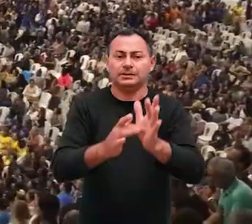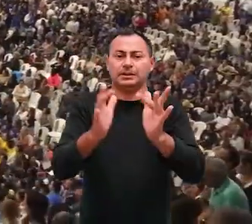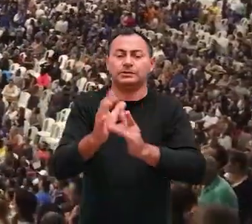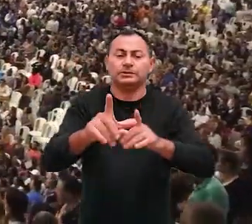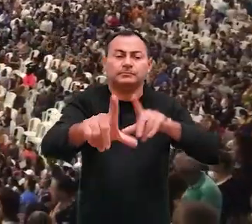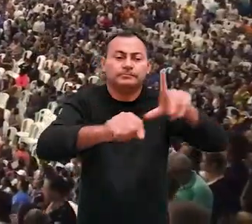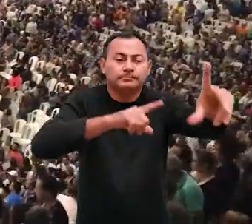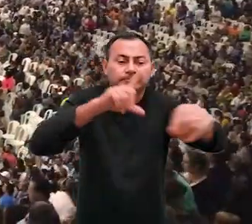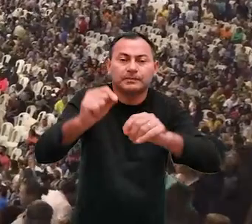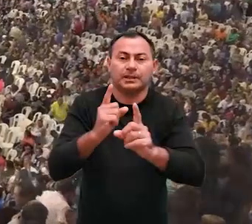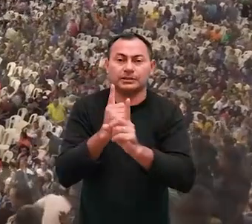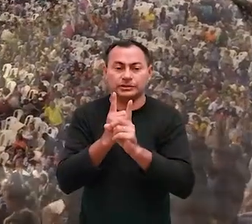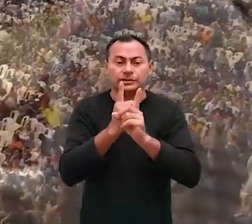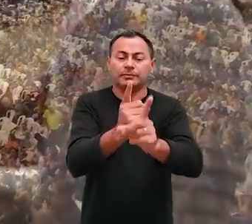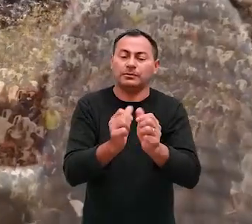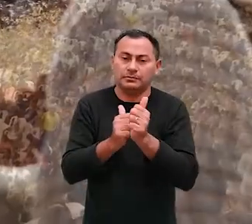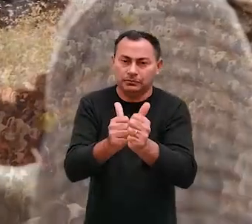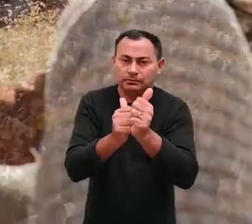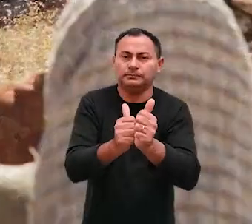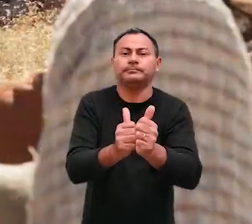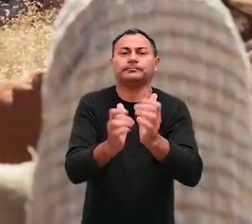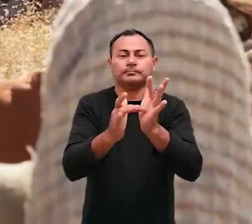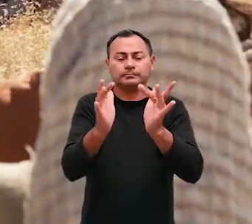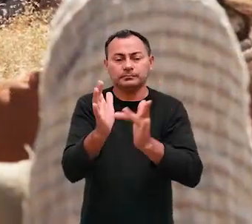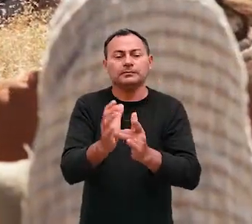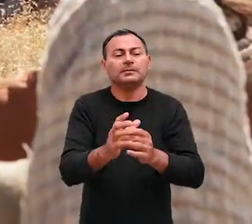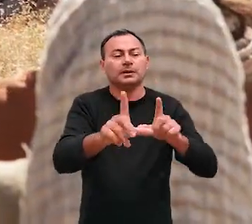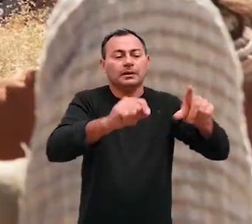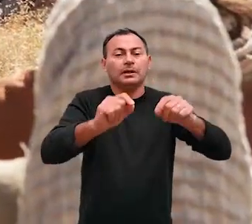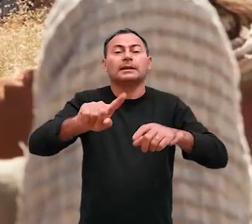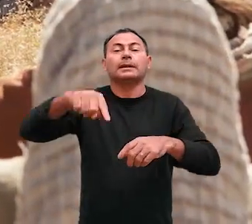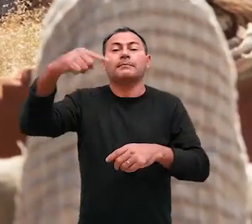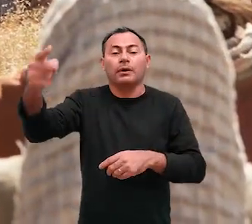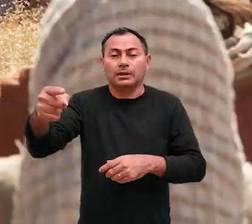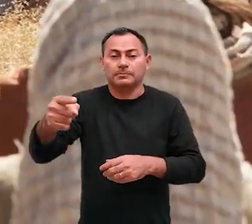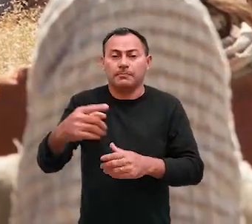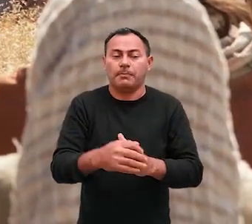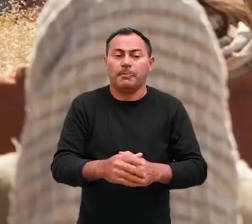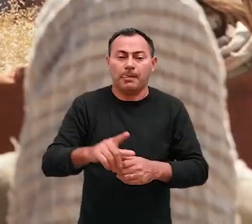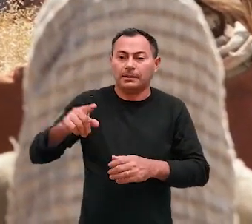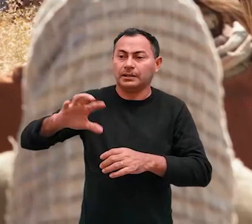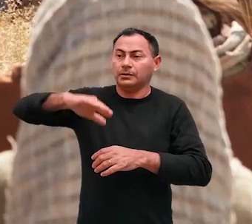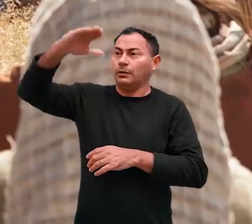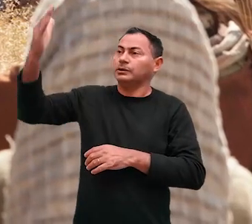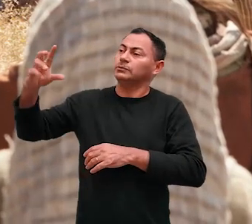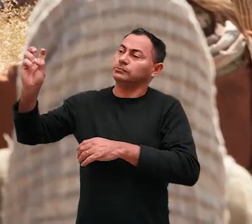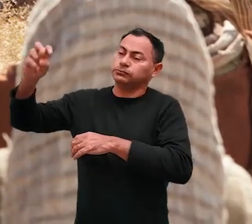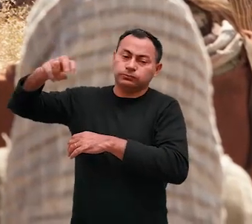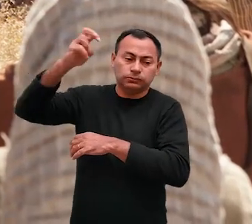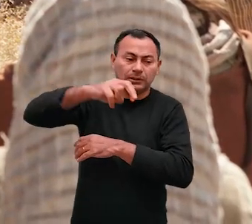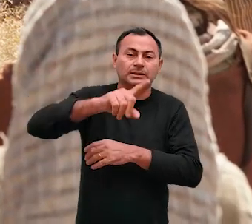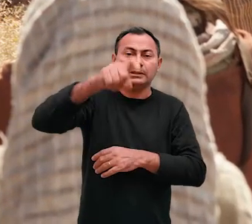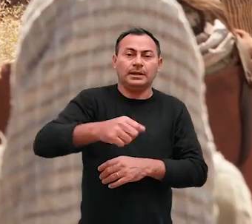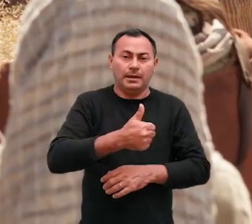estava recrutando discípulos. Ele os comissionaria logo depois que descessem do monte para